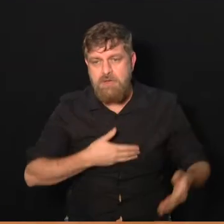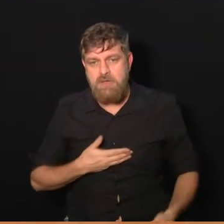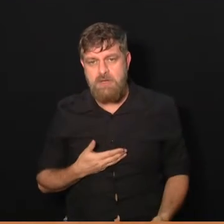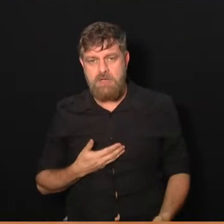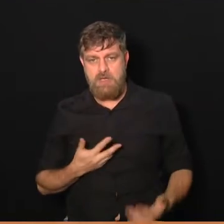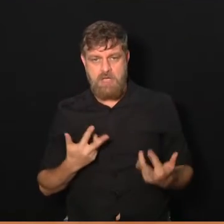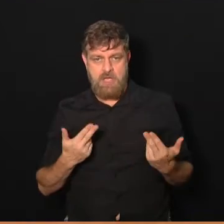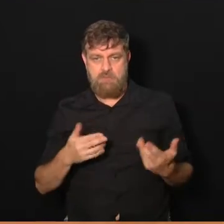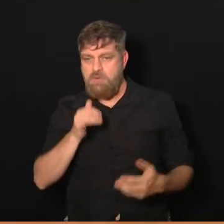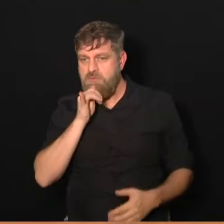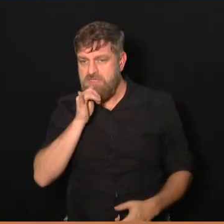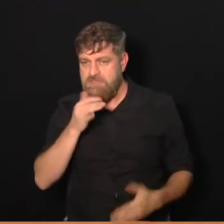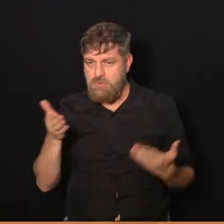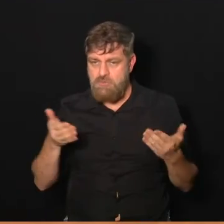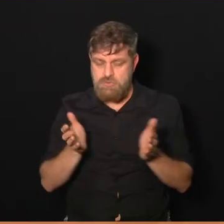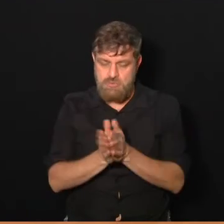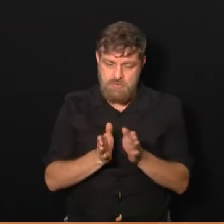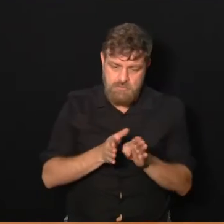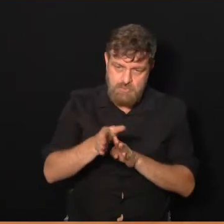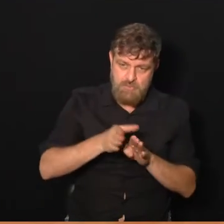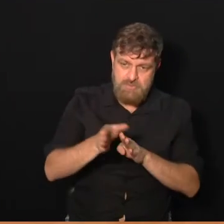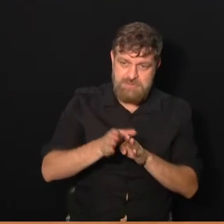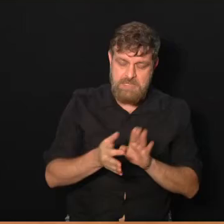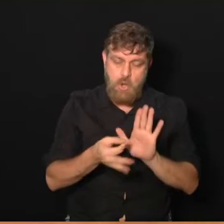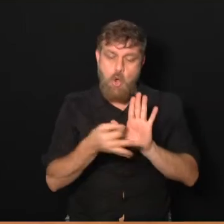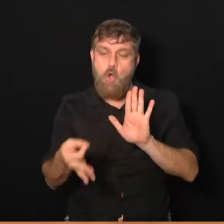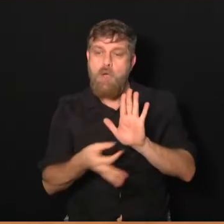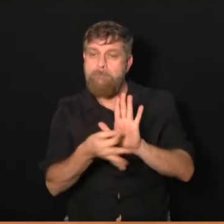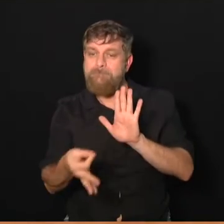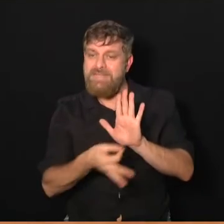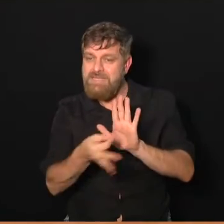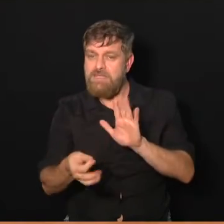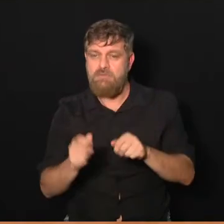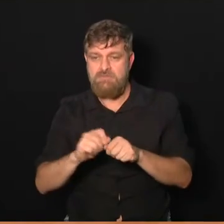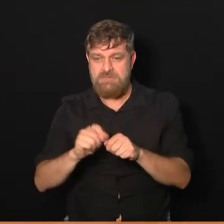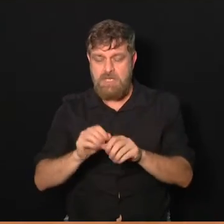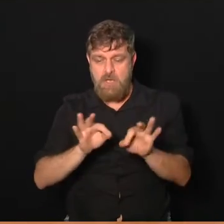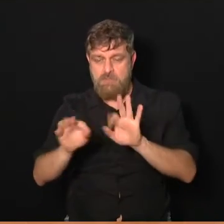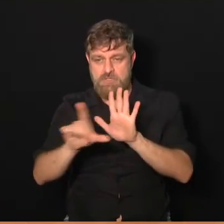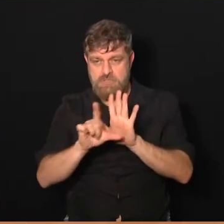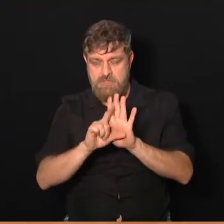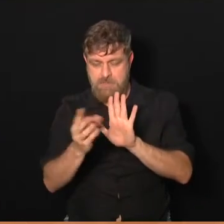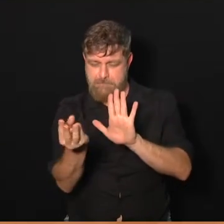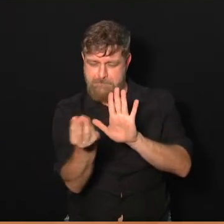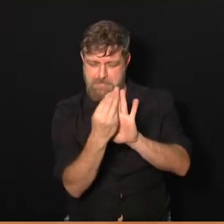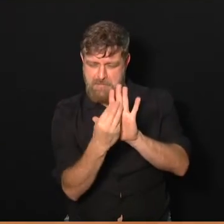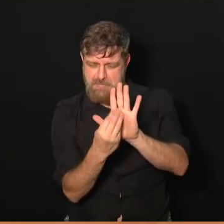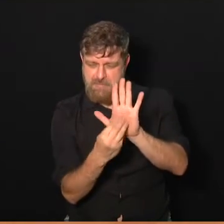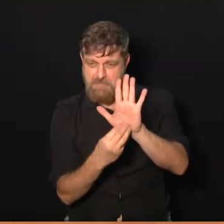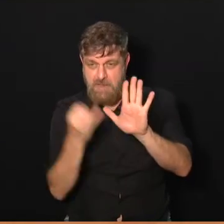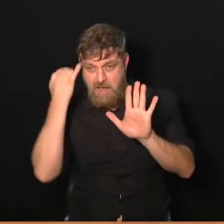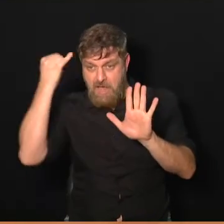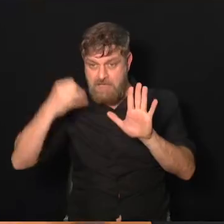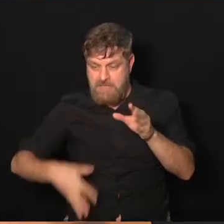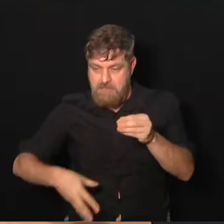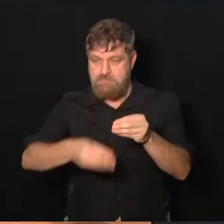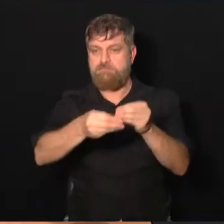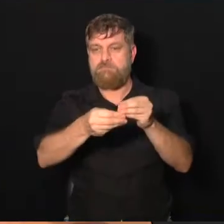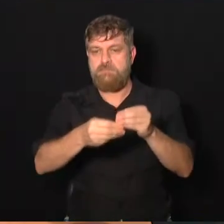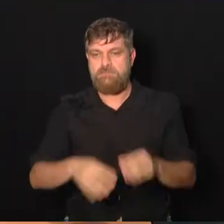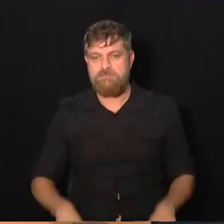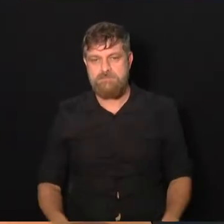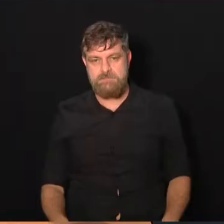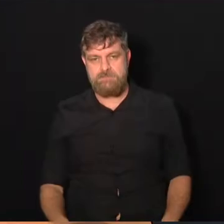os exemplos das conselheiras que vieram aqui e ampliaram o projeto inicial, a ideia inicial.